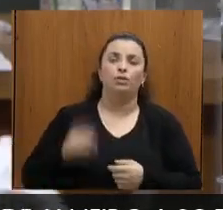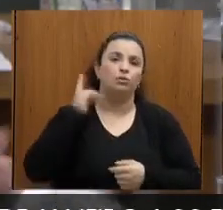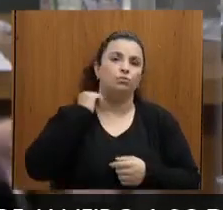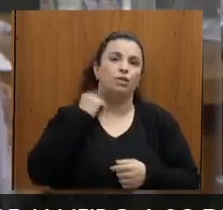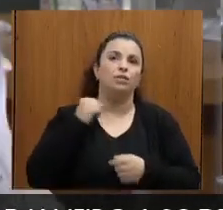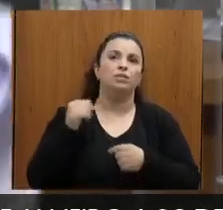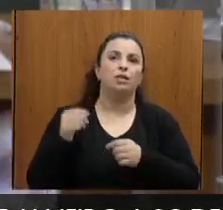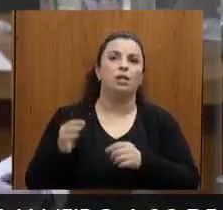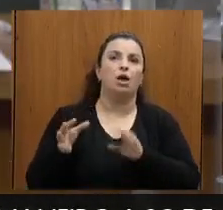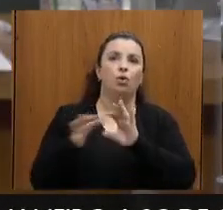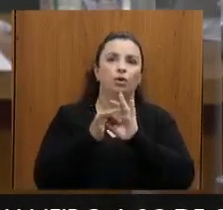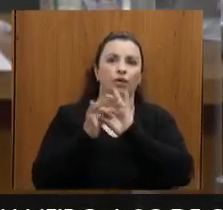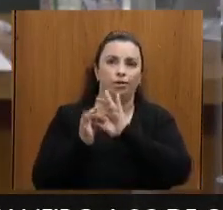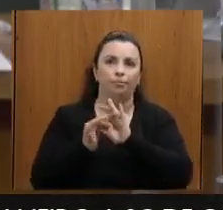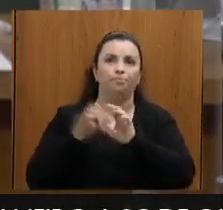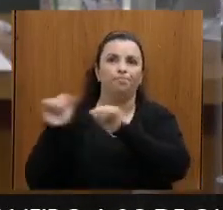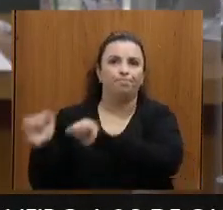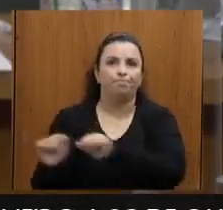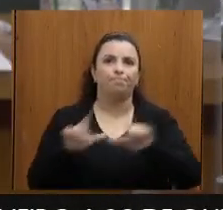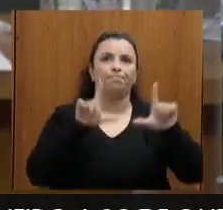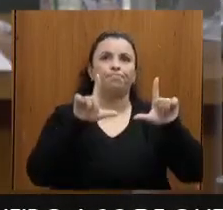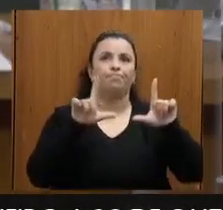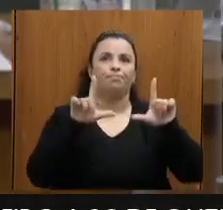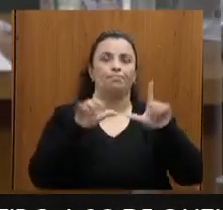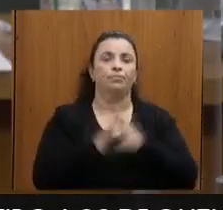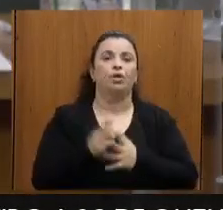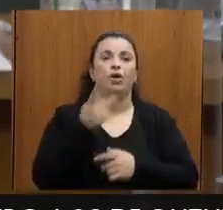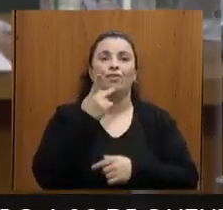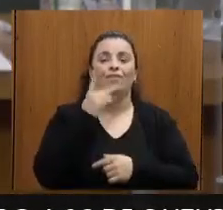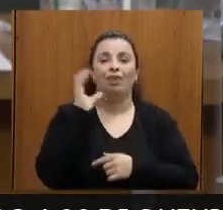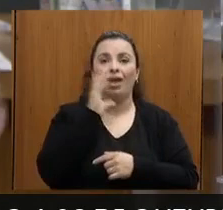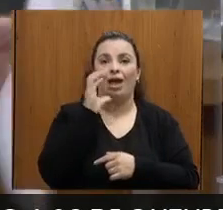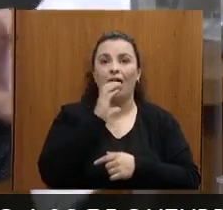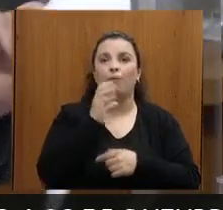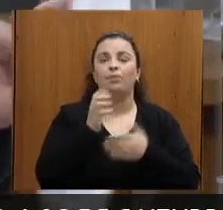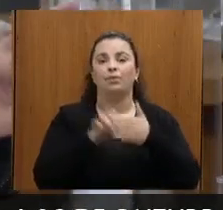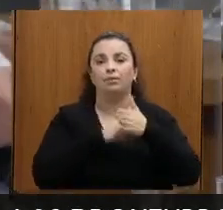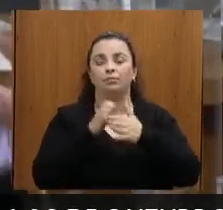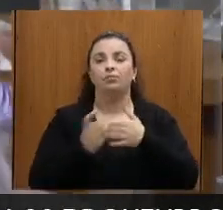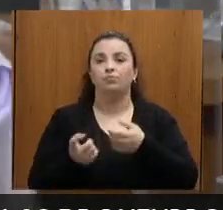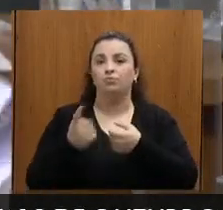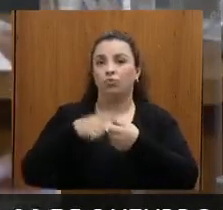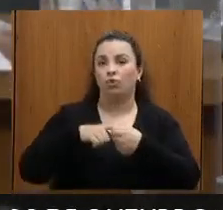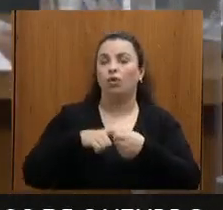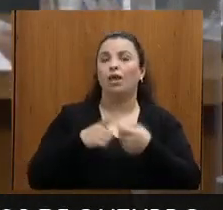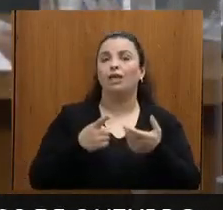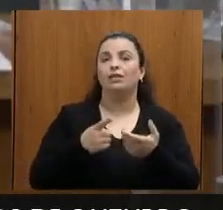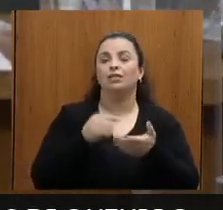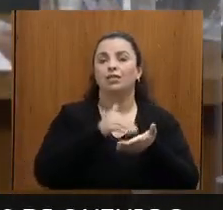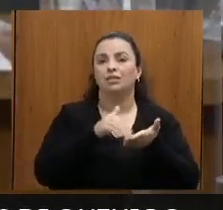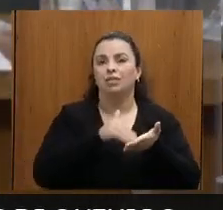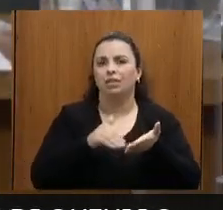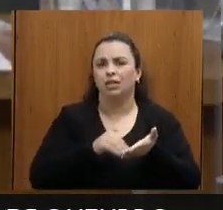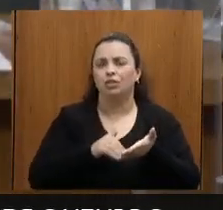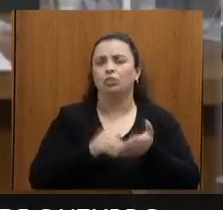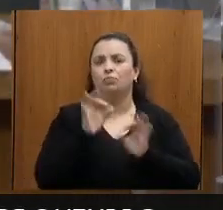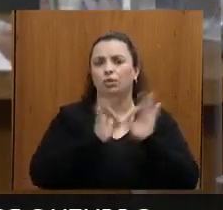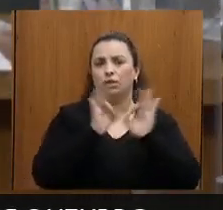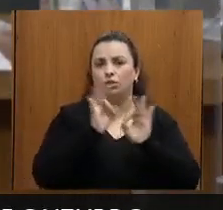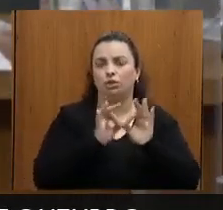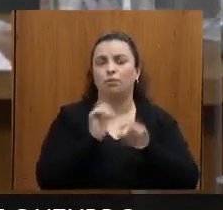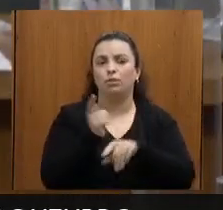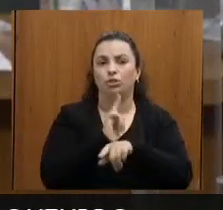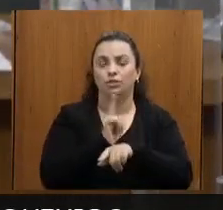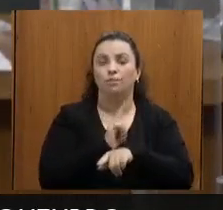Passando, por favor, vou tratar aqui rapidamente das entidades vinculadas à Secretaria de Planejamento e Gestão. a Fundação João